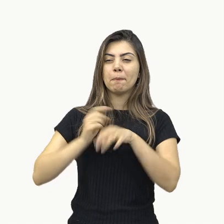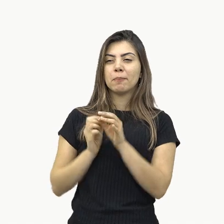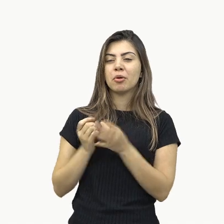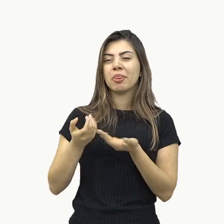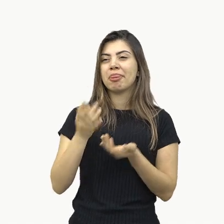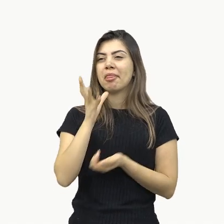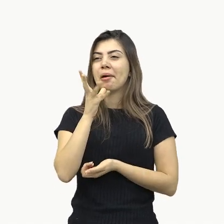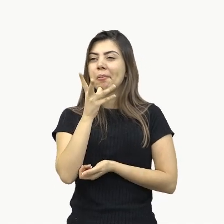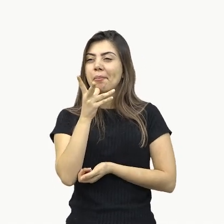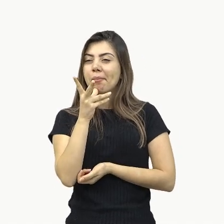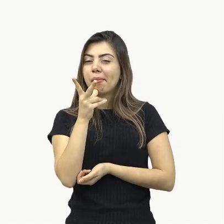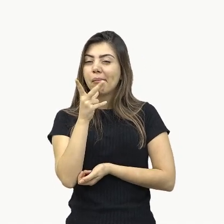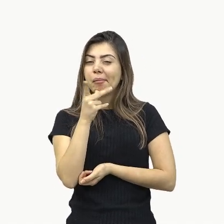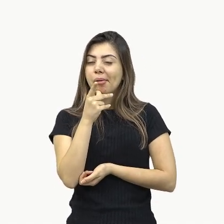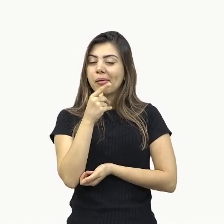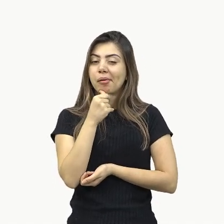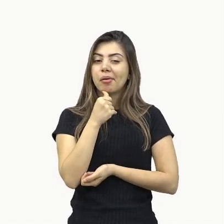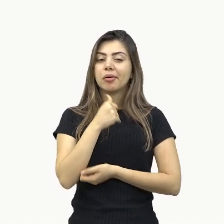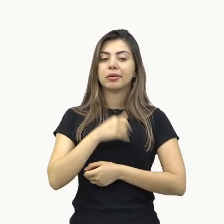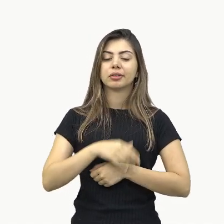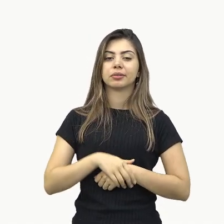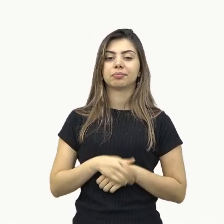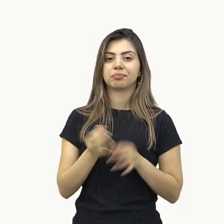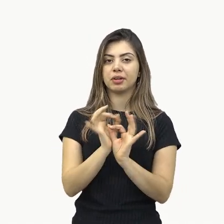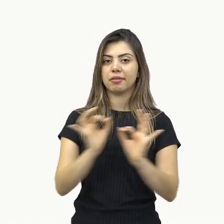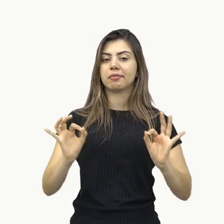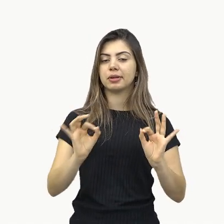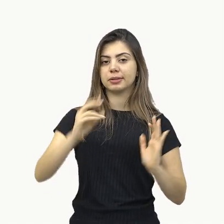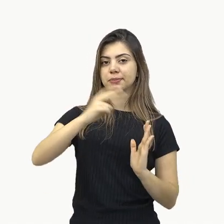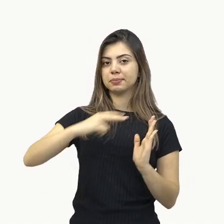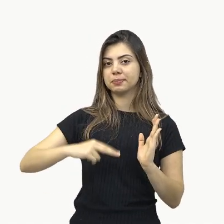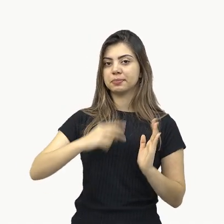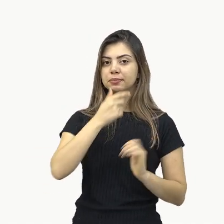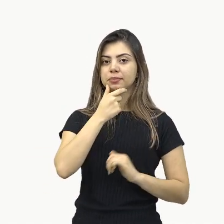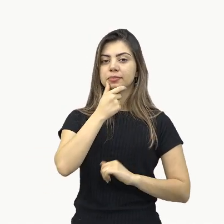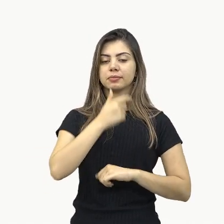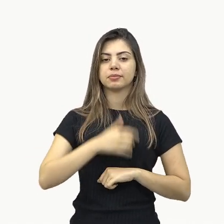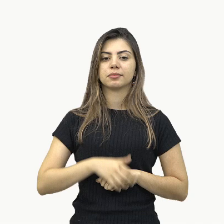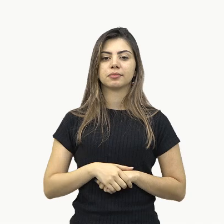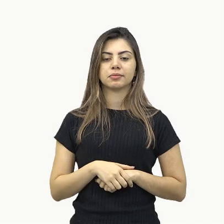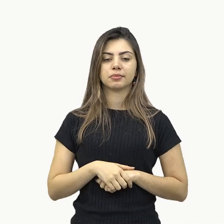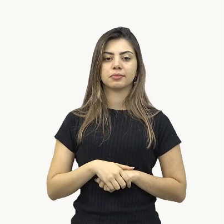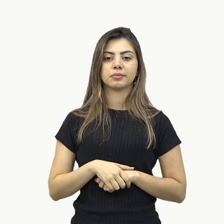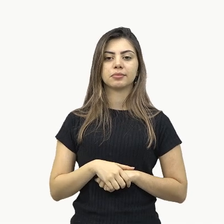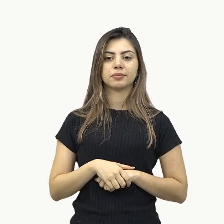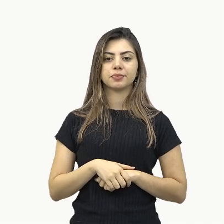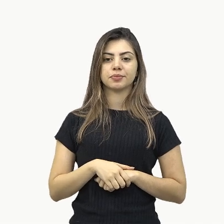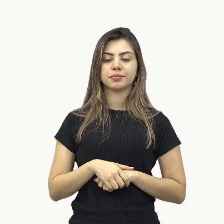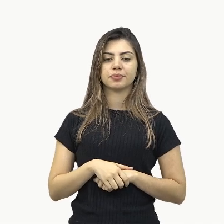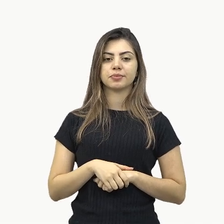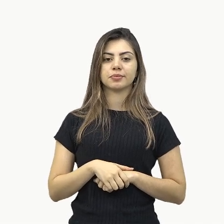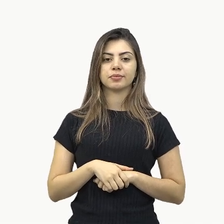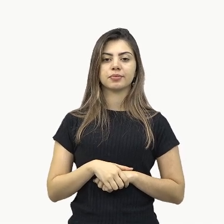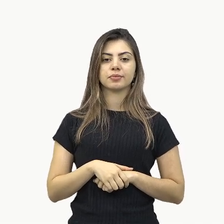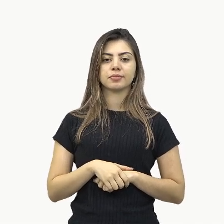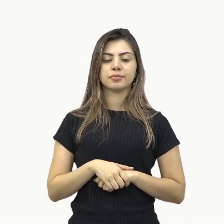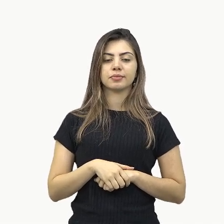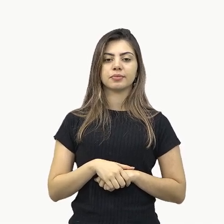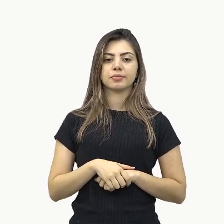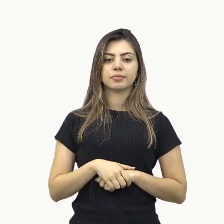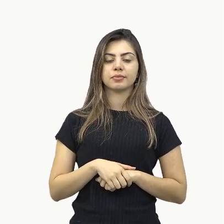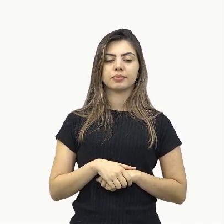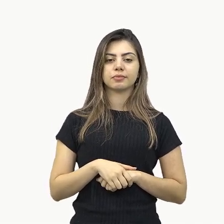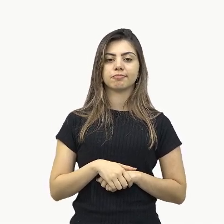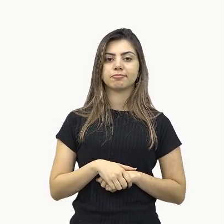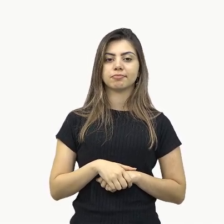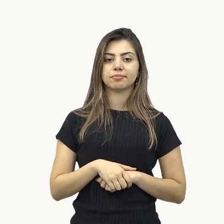I ever attended, even though it was years ago. Então, aquela, ó,